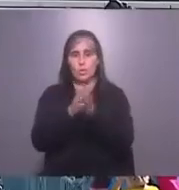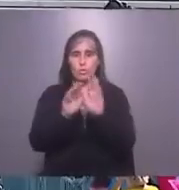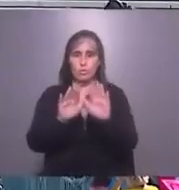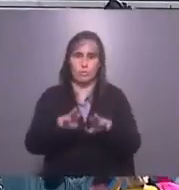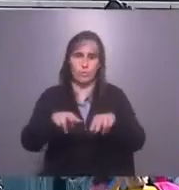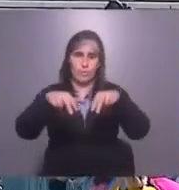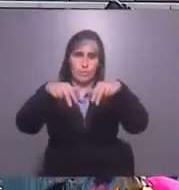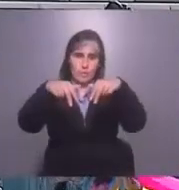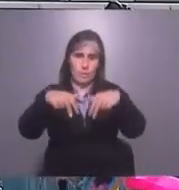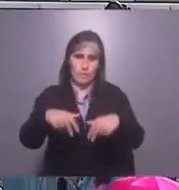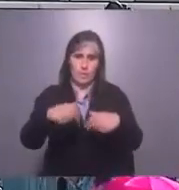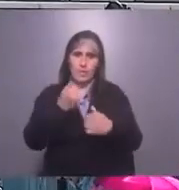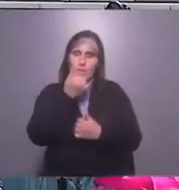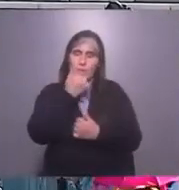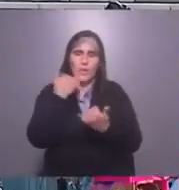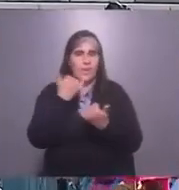com júbilo.